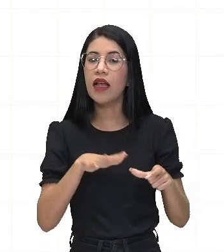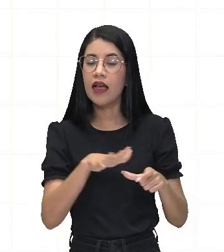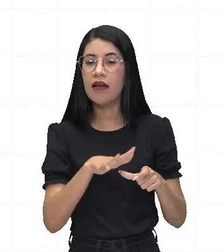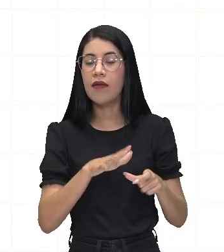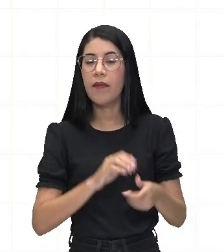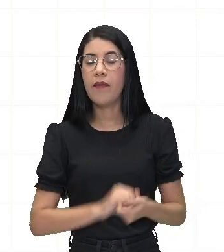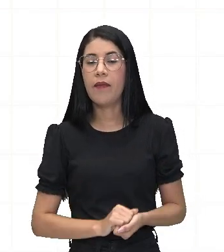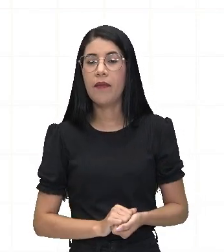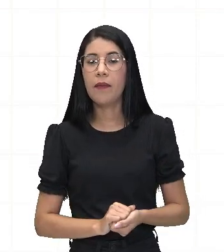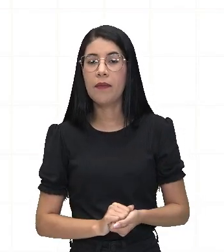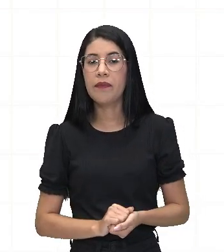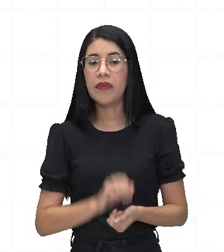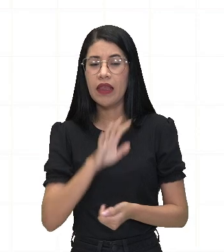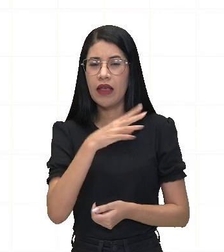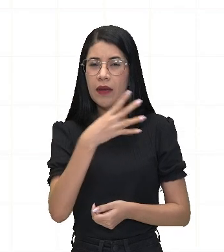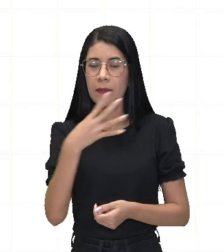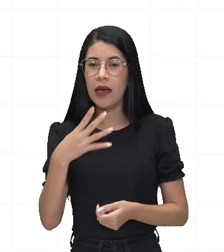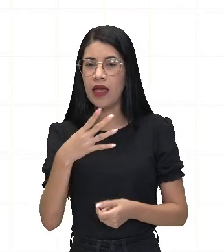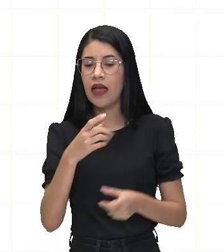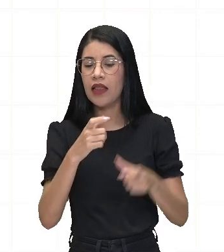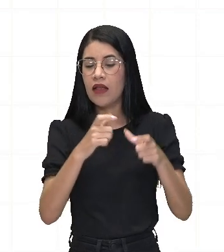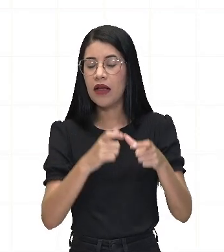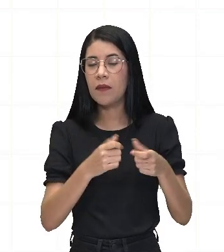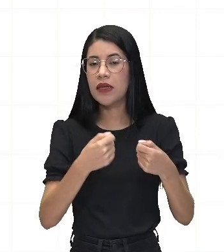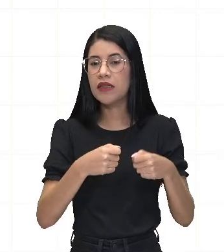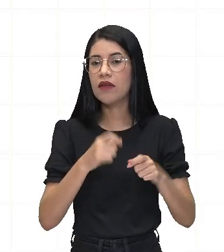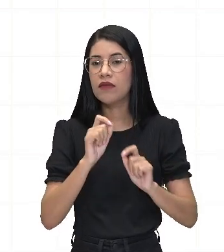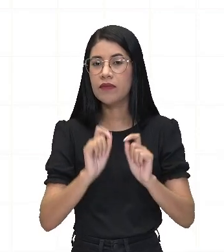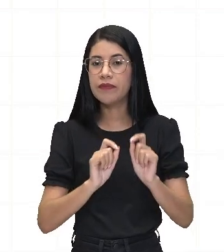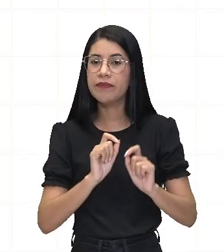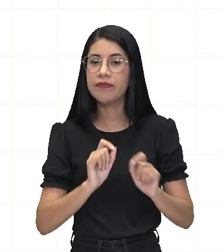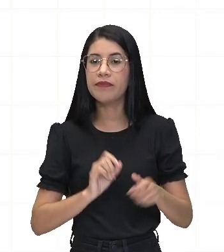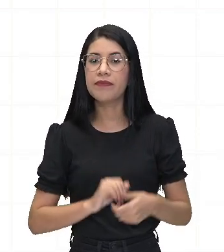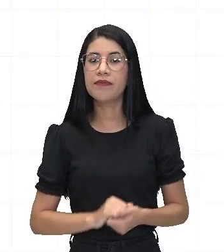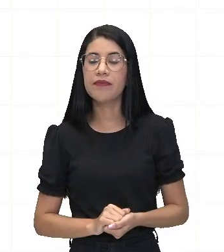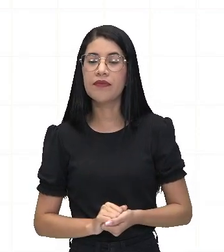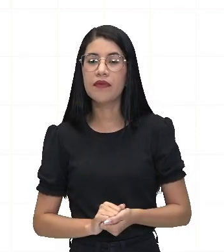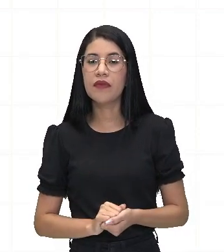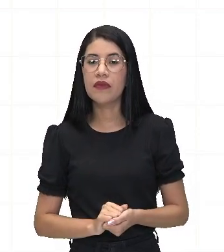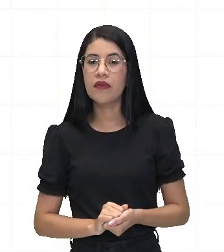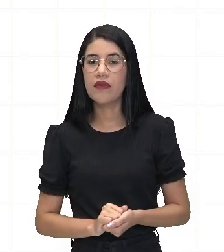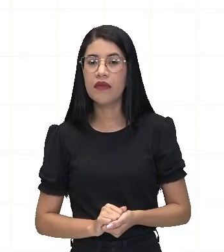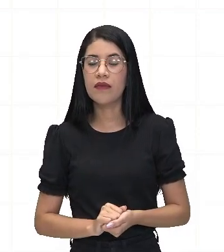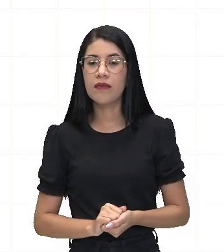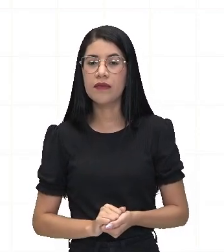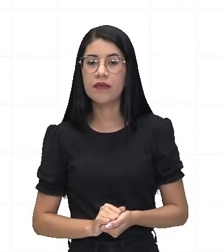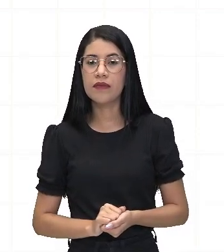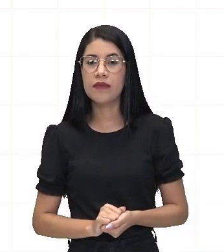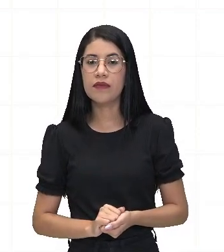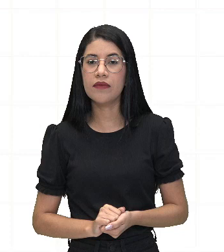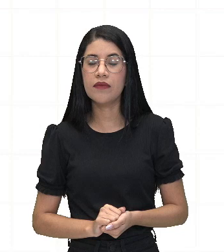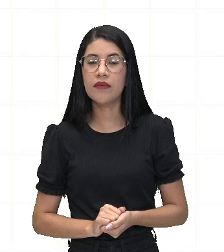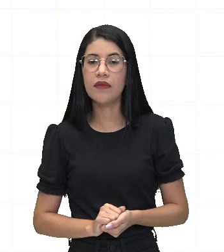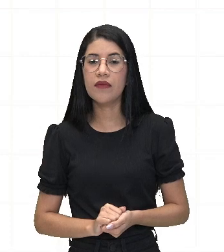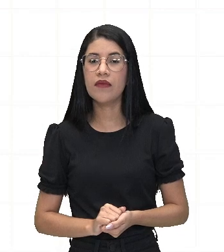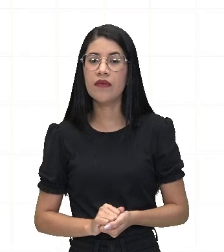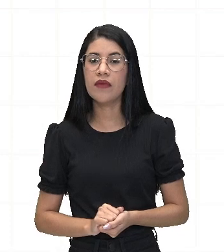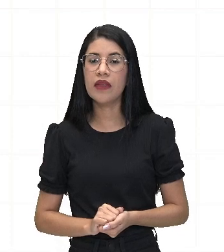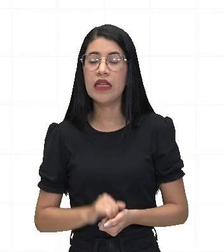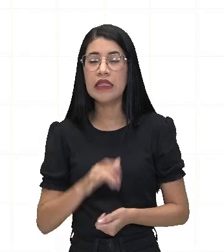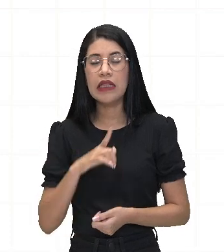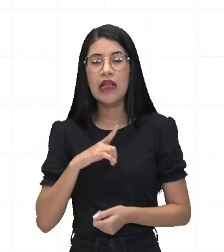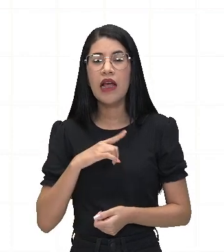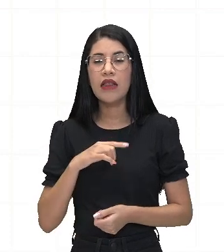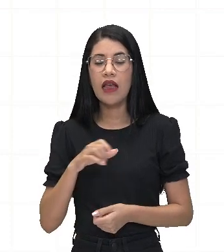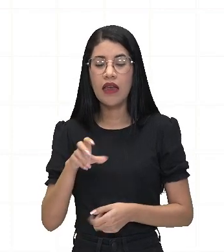independentemente ali da capitania hereditária, né? Mas o que a gente tinha que levar em consideração? Onde é que ela estava localizada, né? Se eu tenho ali recursos